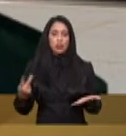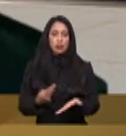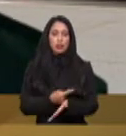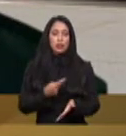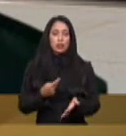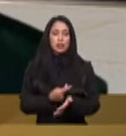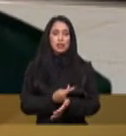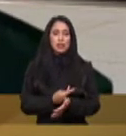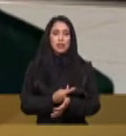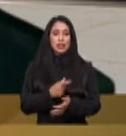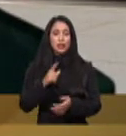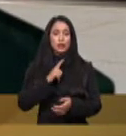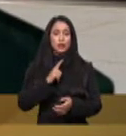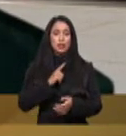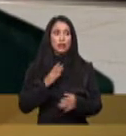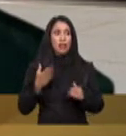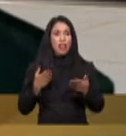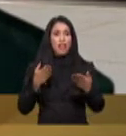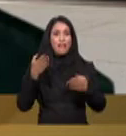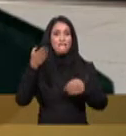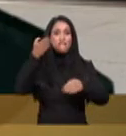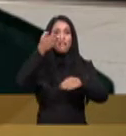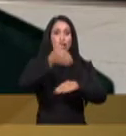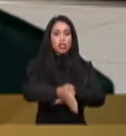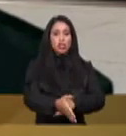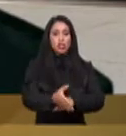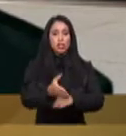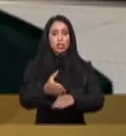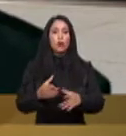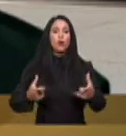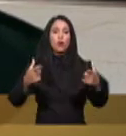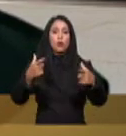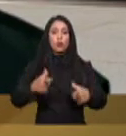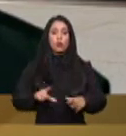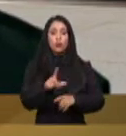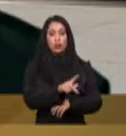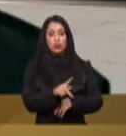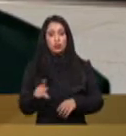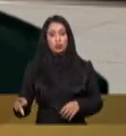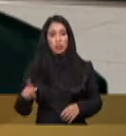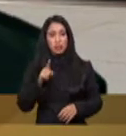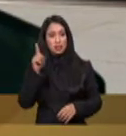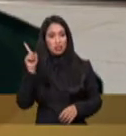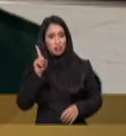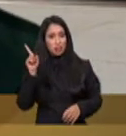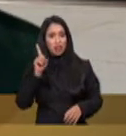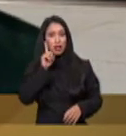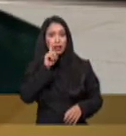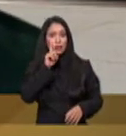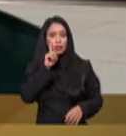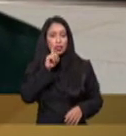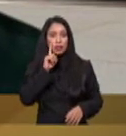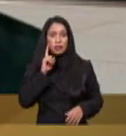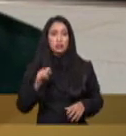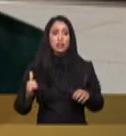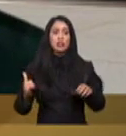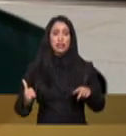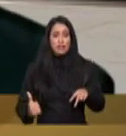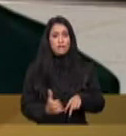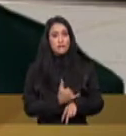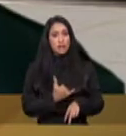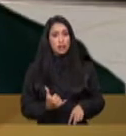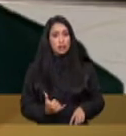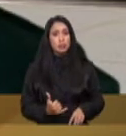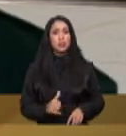redes, produziu a invasão do Capitólio e continua a fazer parte do contexto político e pode voltar a eclodir e fazer vítimas fatais,